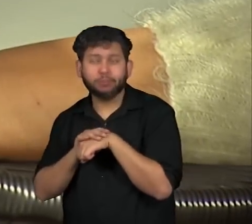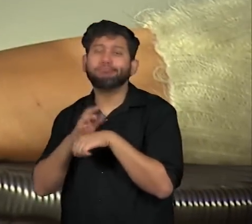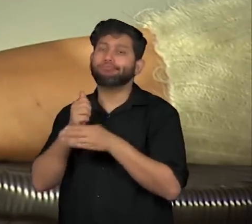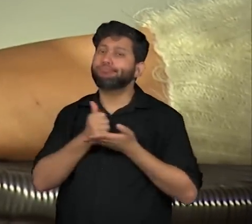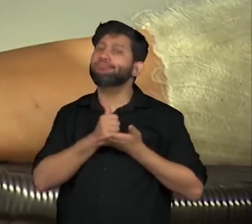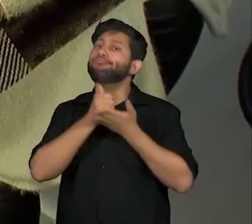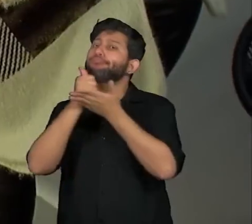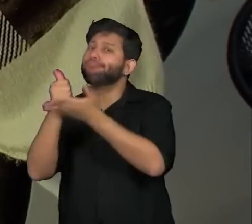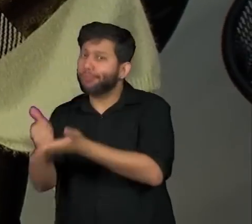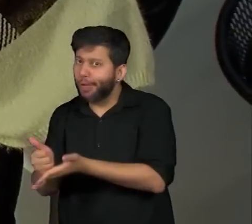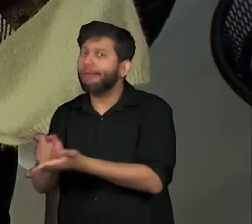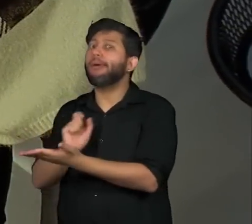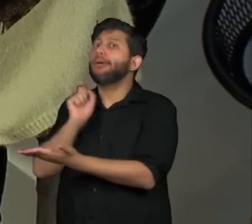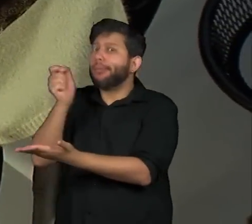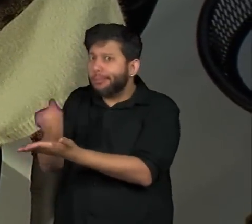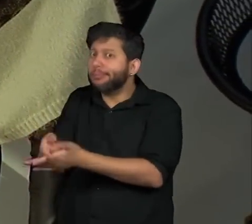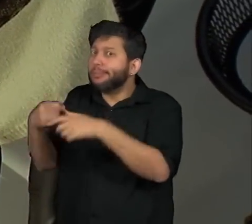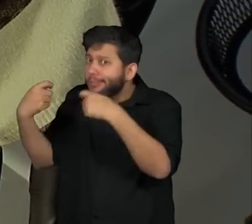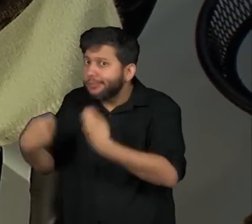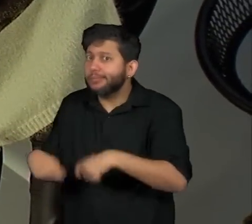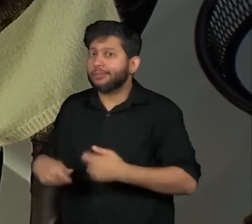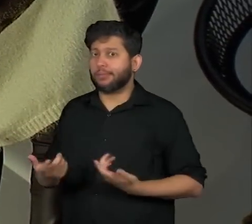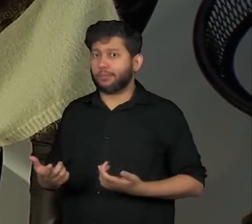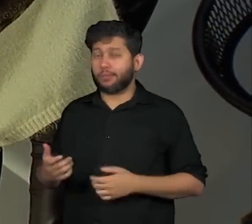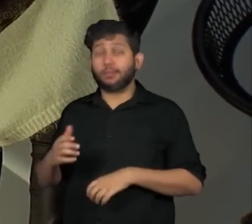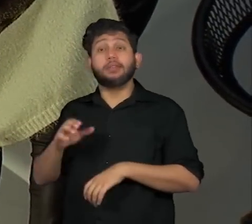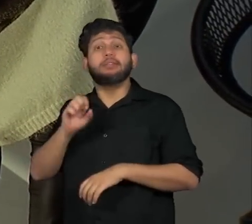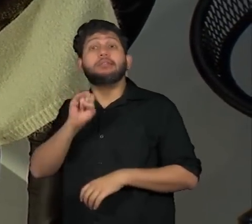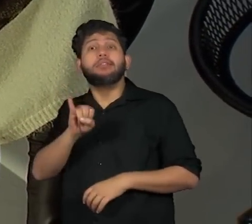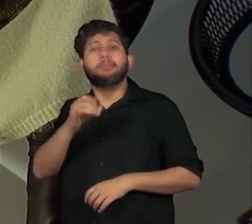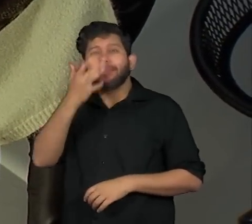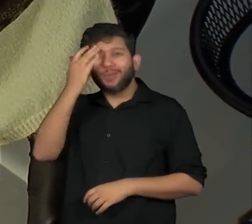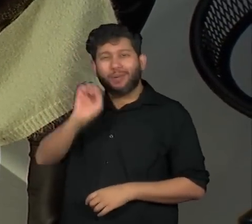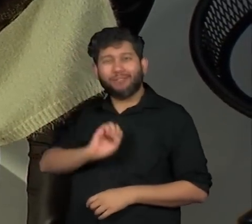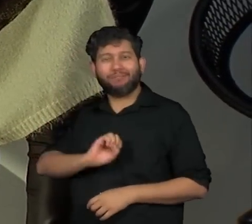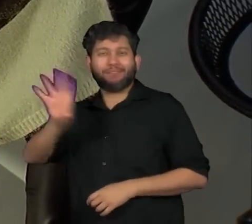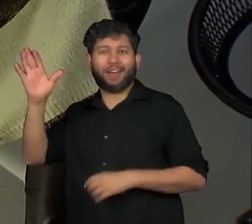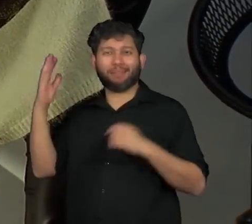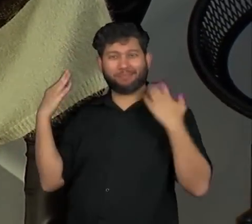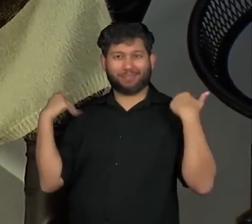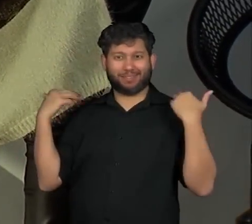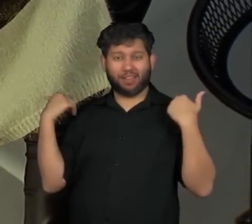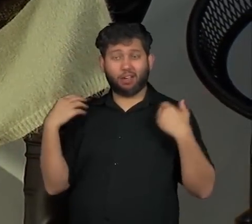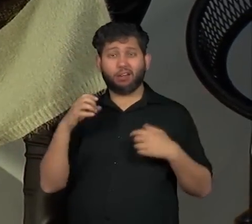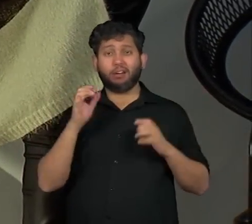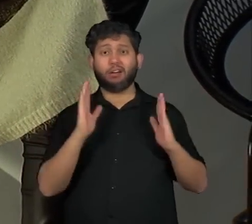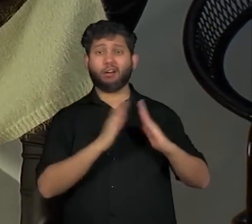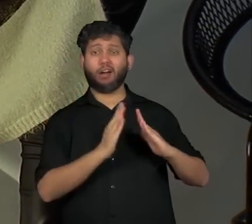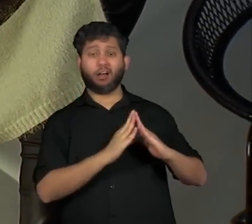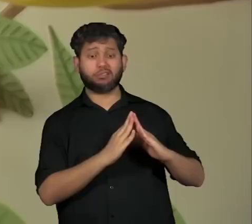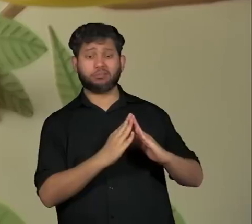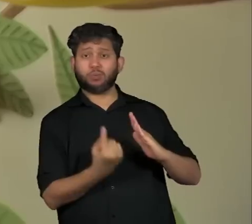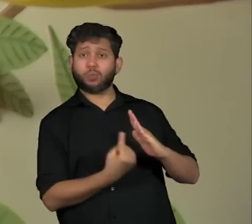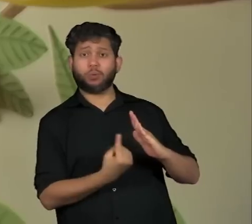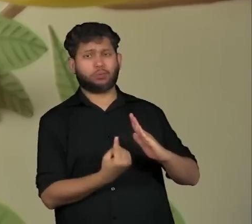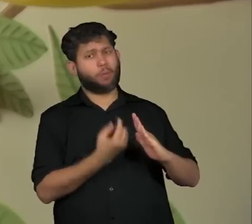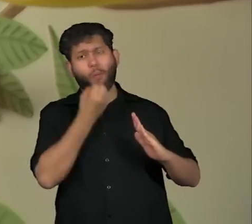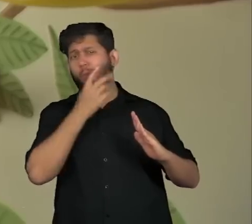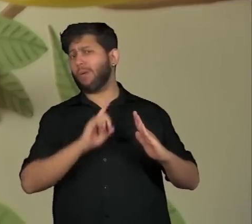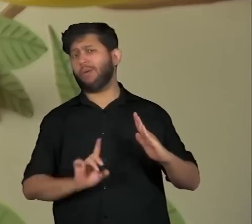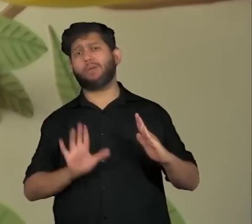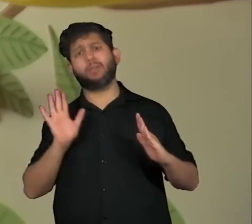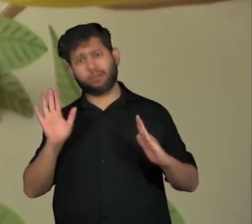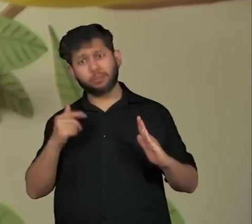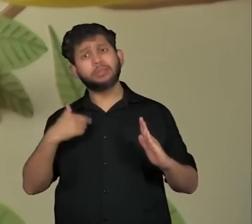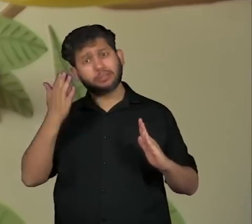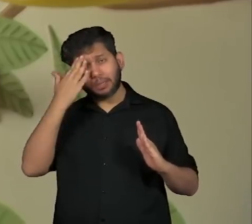dele. Ele deve pensar nos seus períodos que ele está fora de casa, porque o animal precisa da companhia de um humano. E esse animal vai